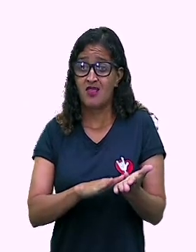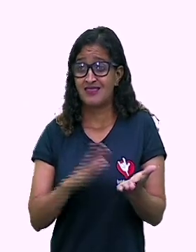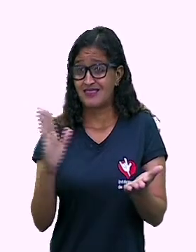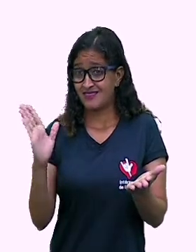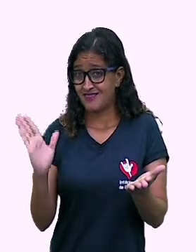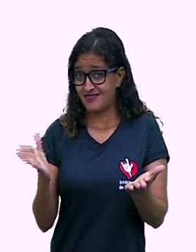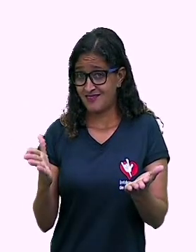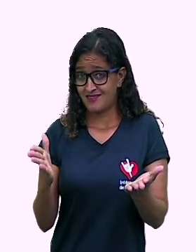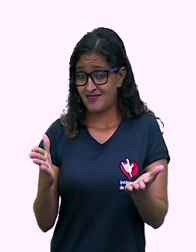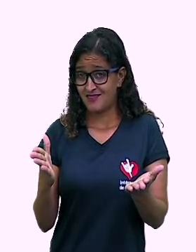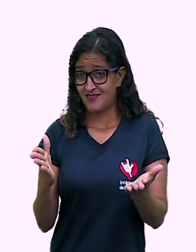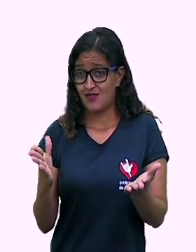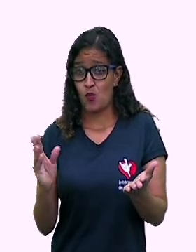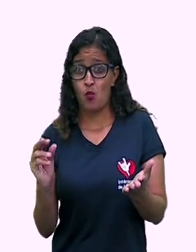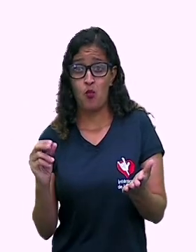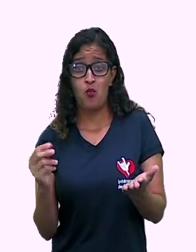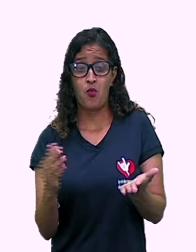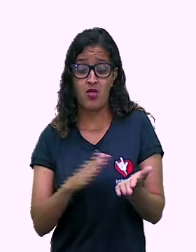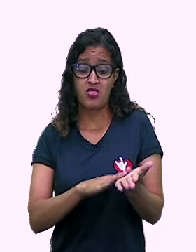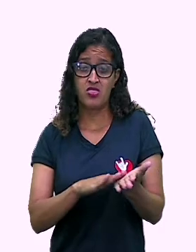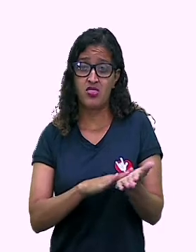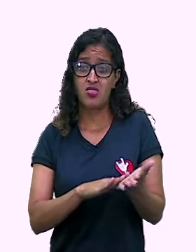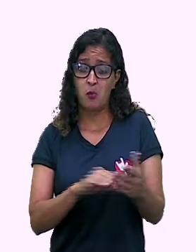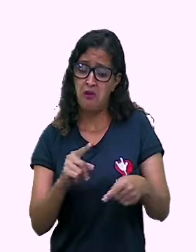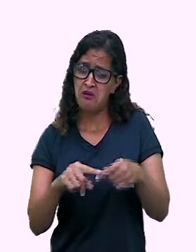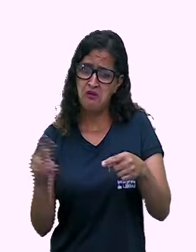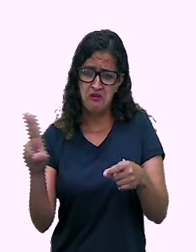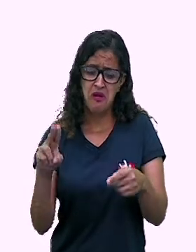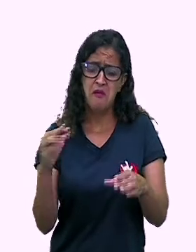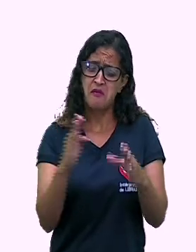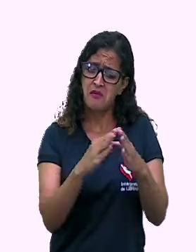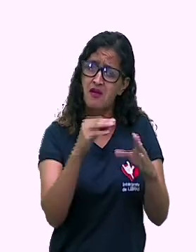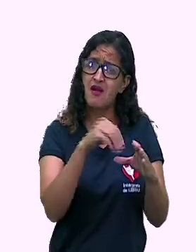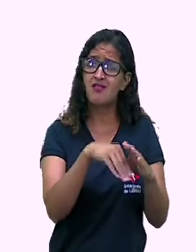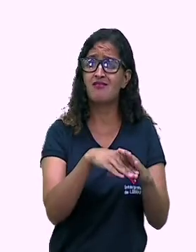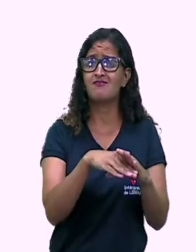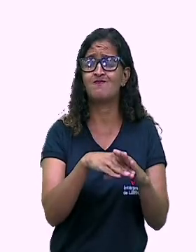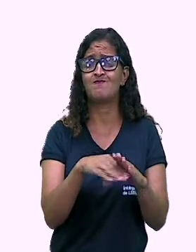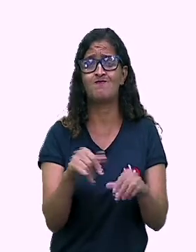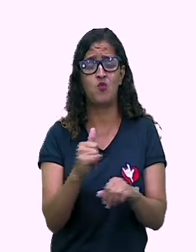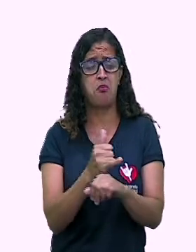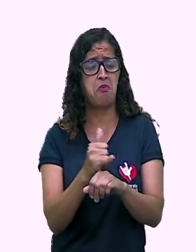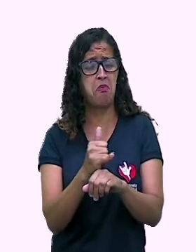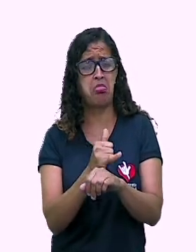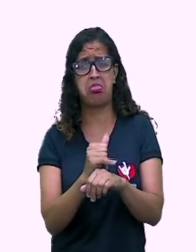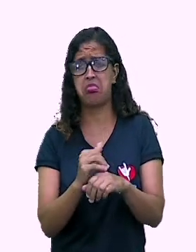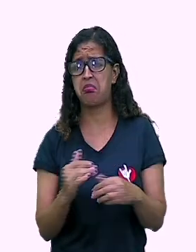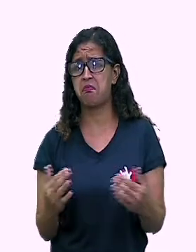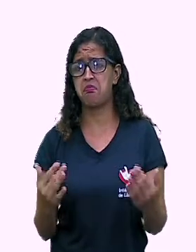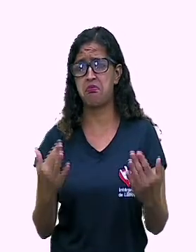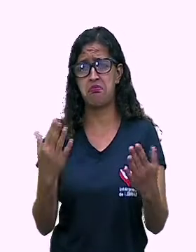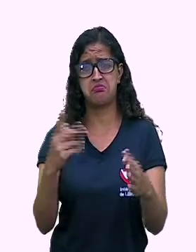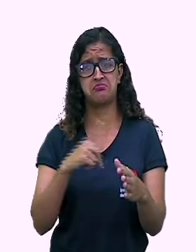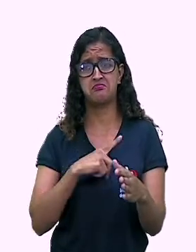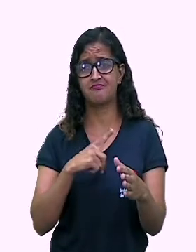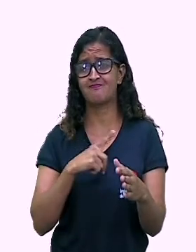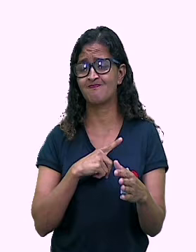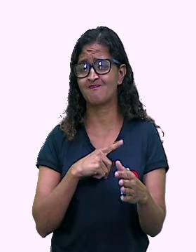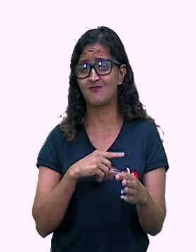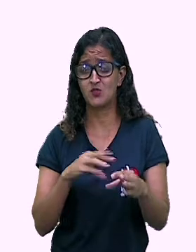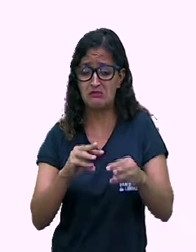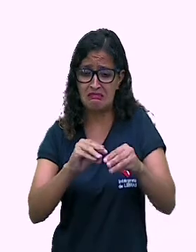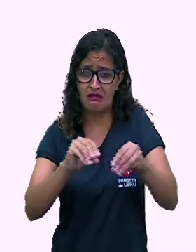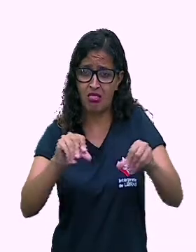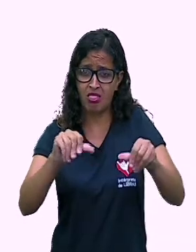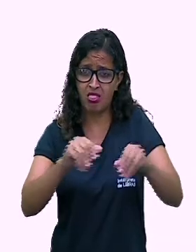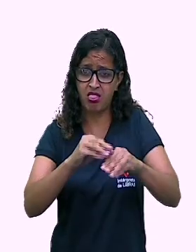de aço ou a esponja de aço deteriorada, enferrujada, ela vai o quê? Ela vai